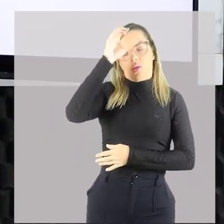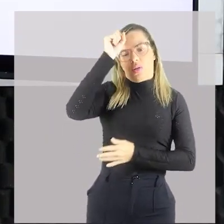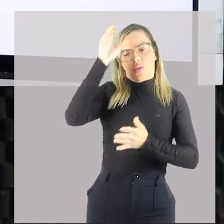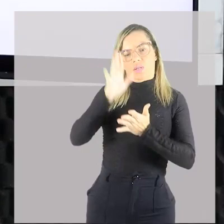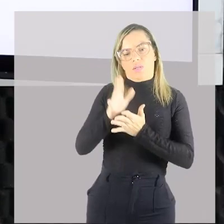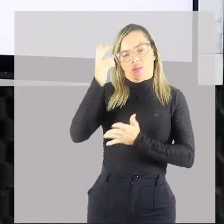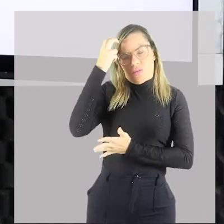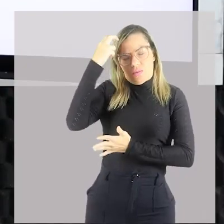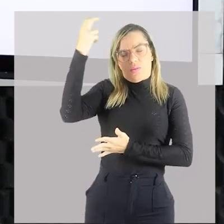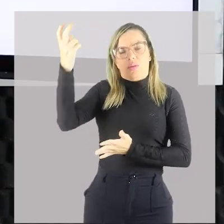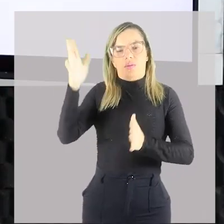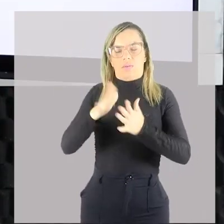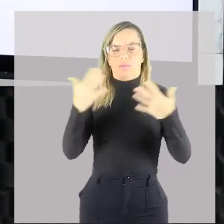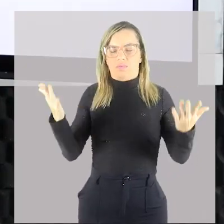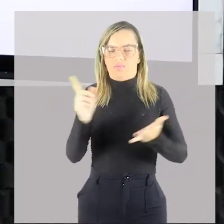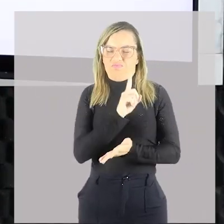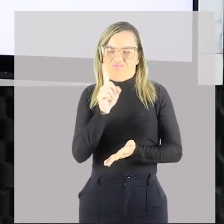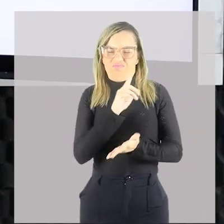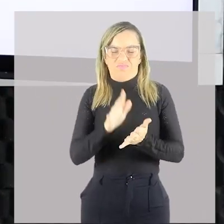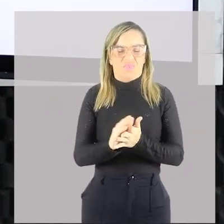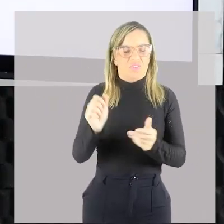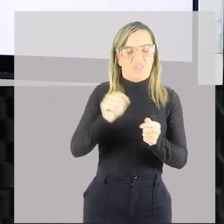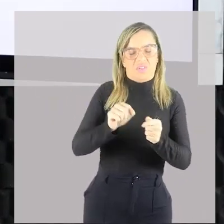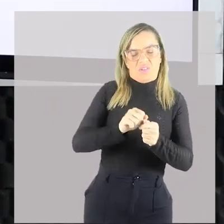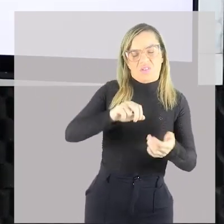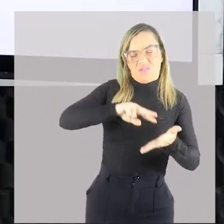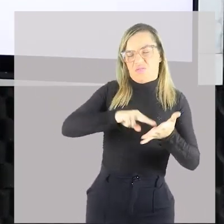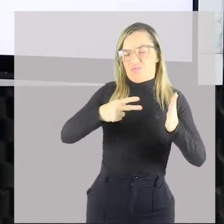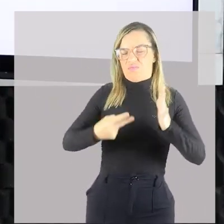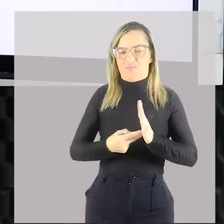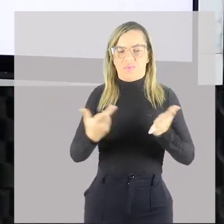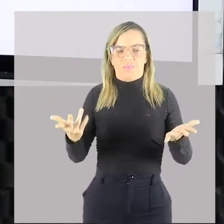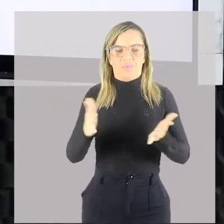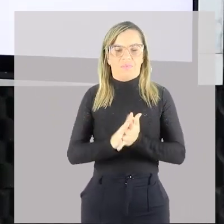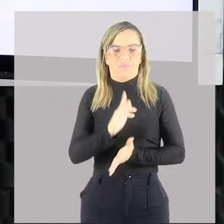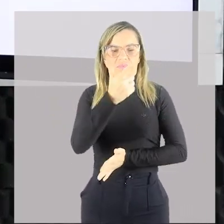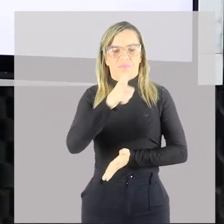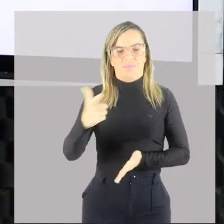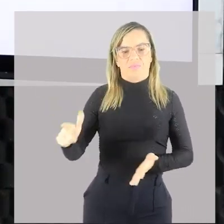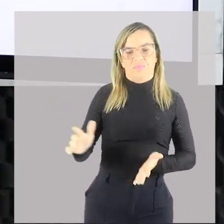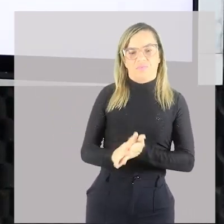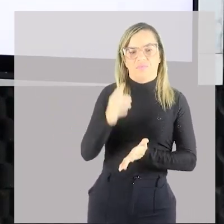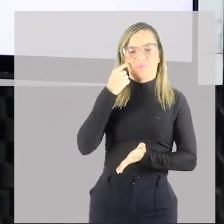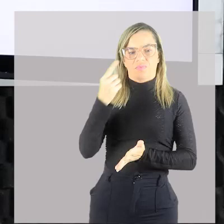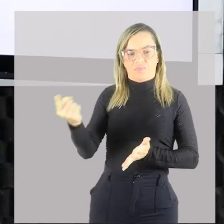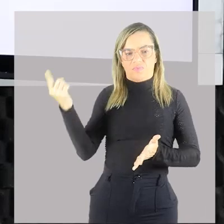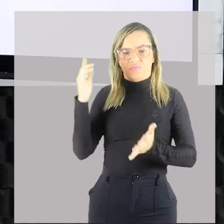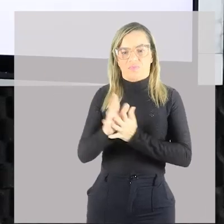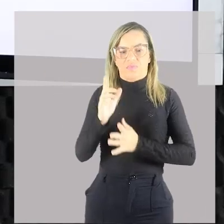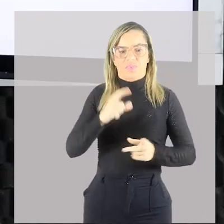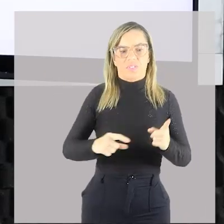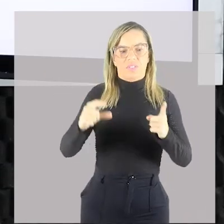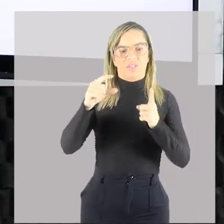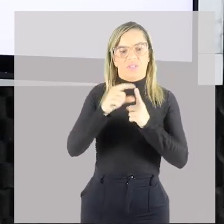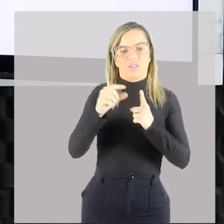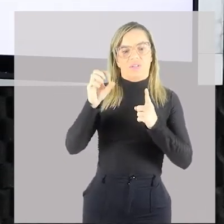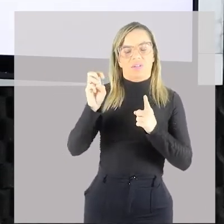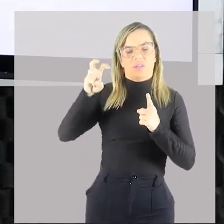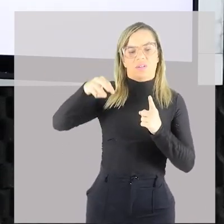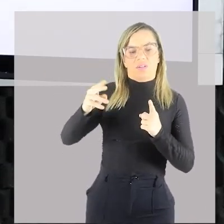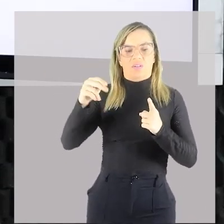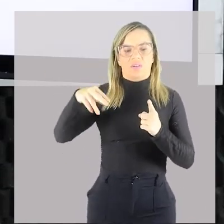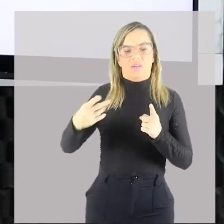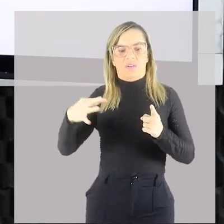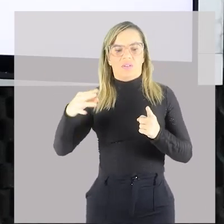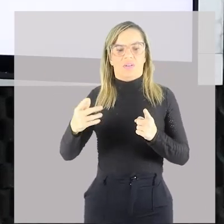sábio, né? Então não é isso, não faz sentido. Emancipação é uma palavra muito bem-vinda. Aqui, no